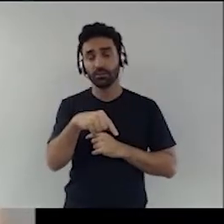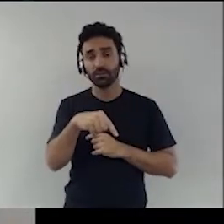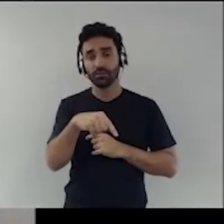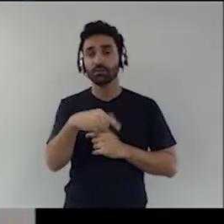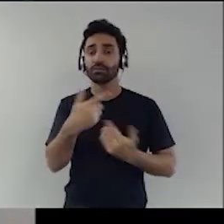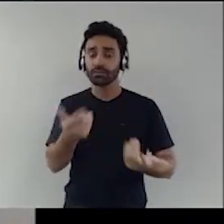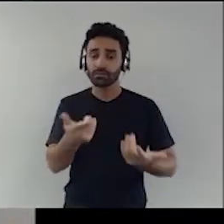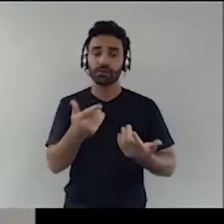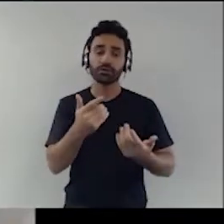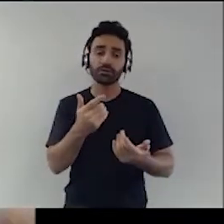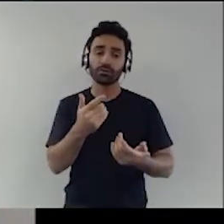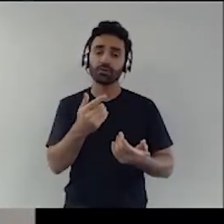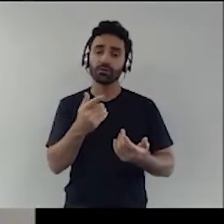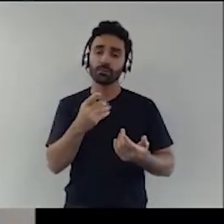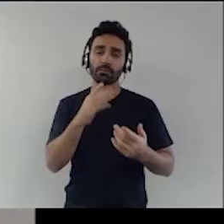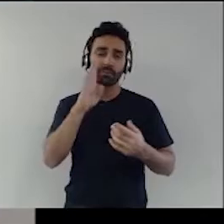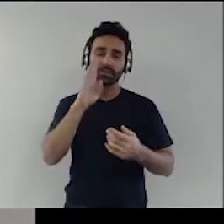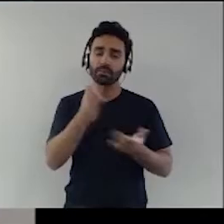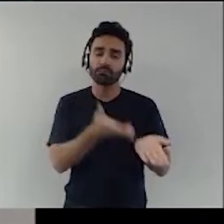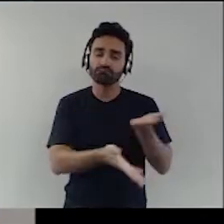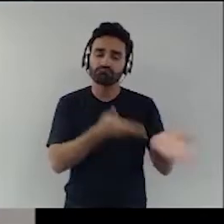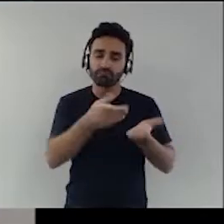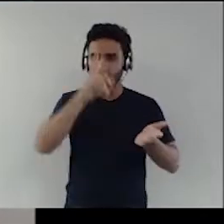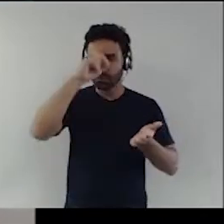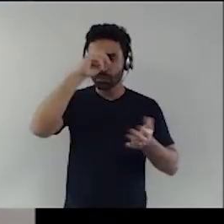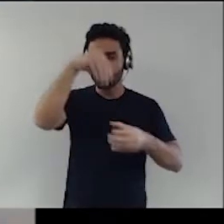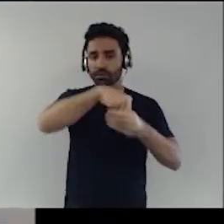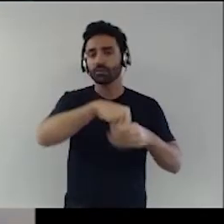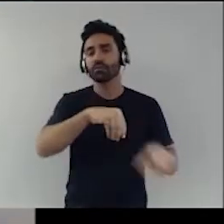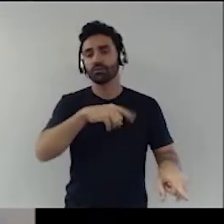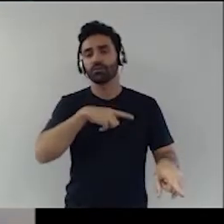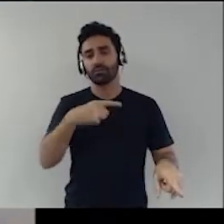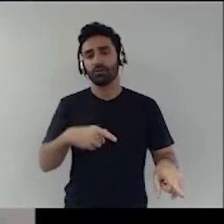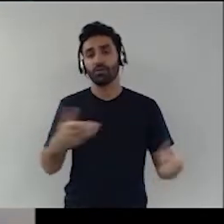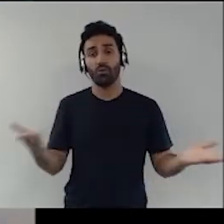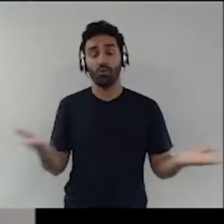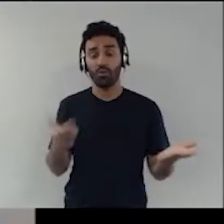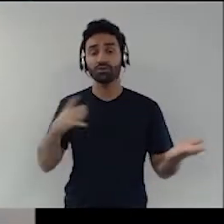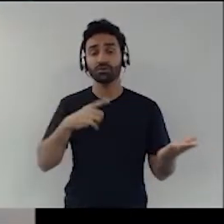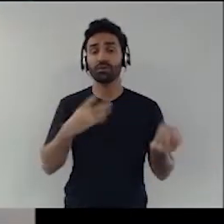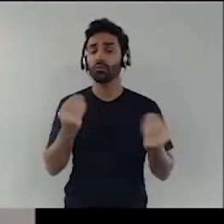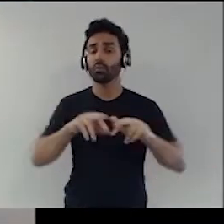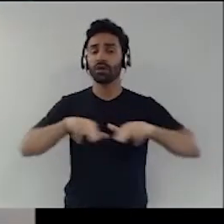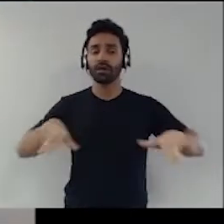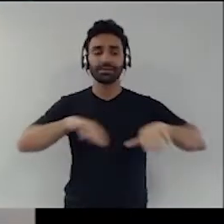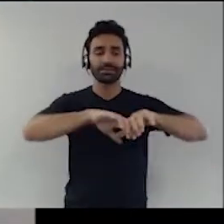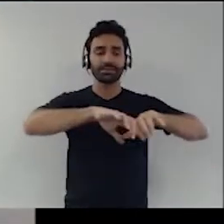evidência quanto agora, que nós estamos diante de uma setorização que não é